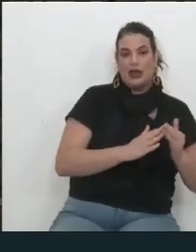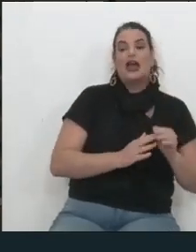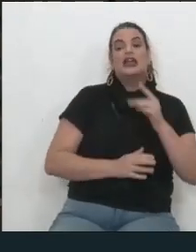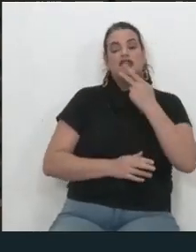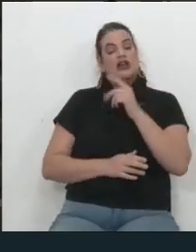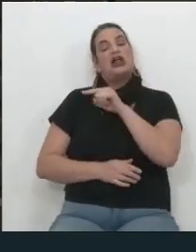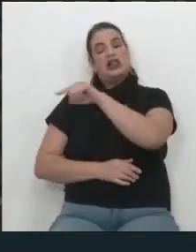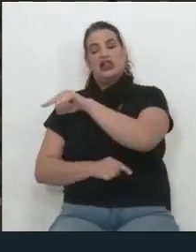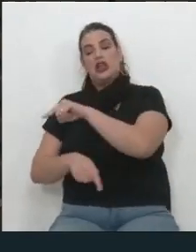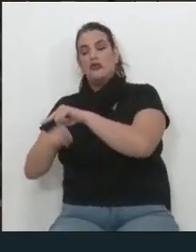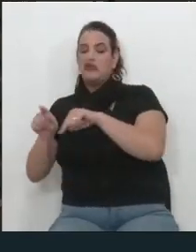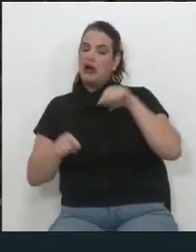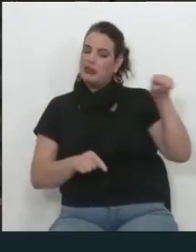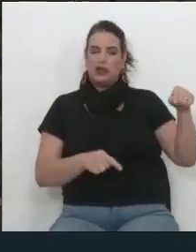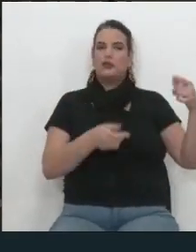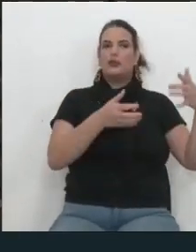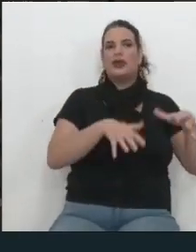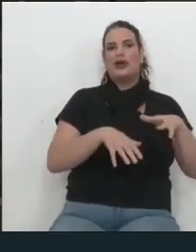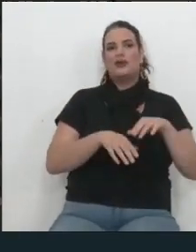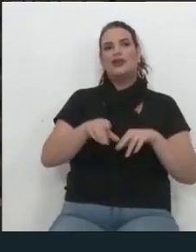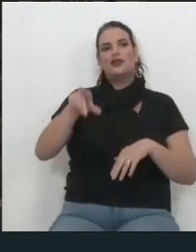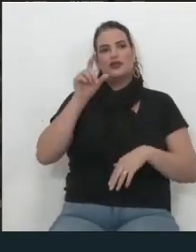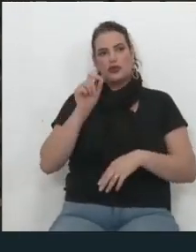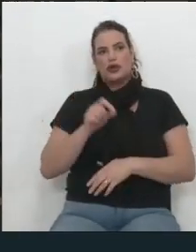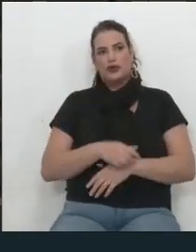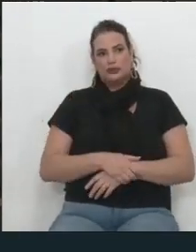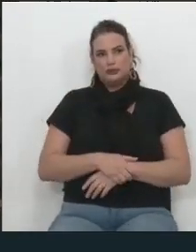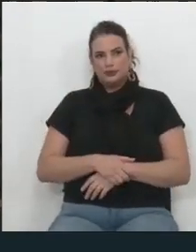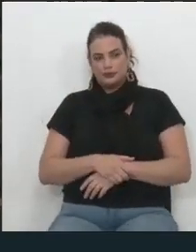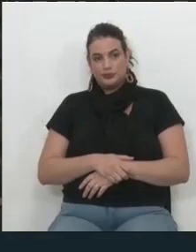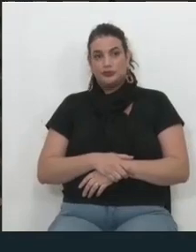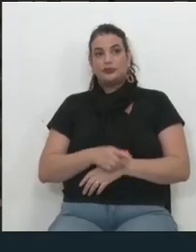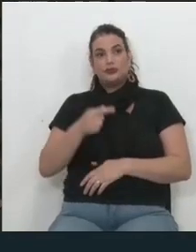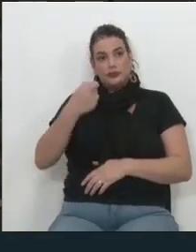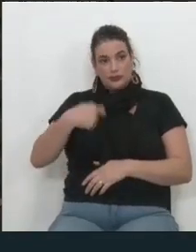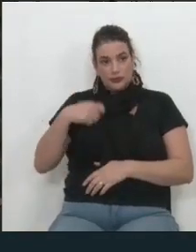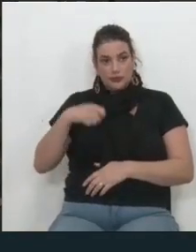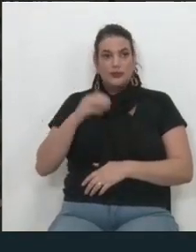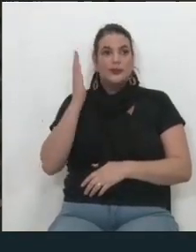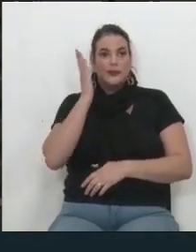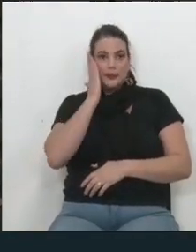atuar. E isso, nós precisamos também ter essa consciência.